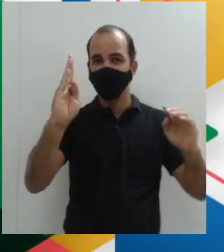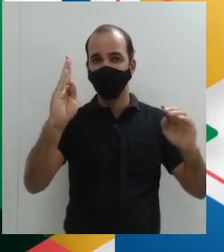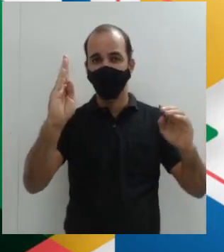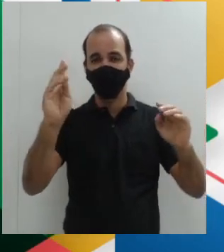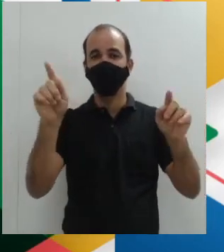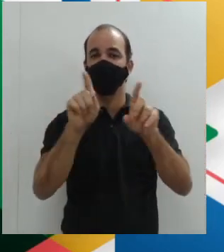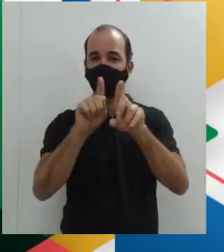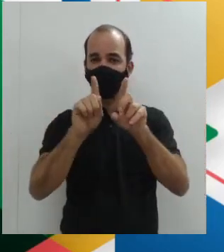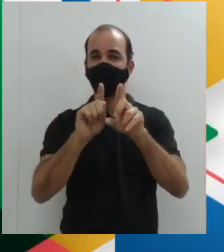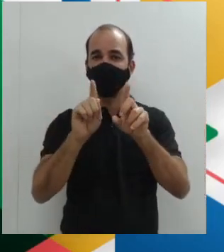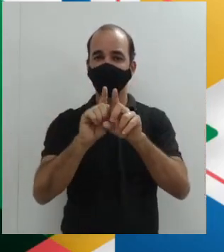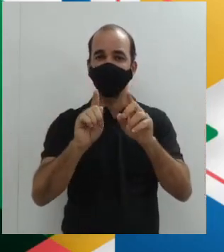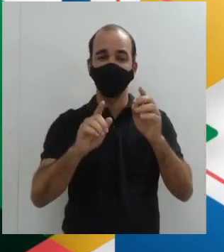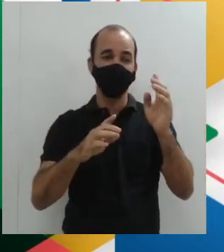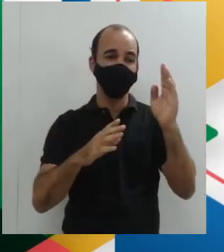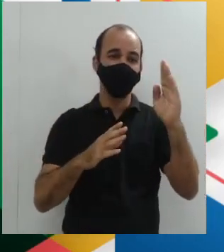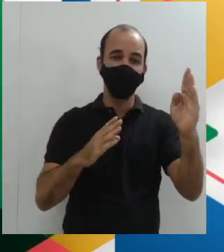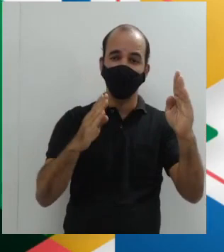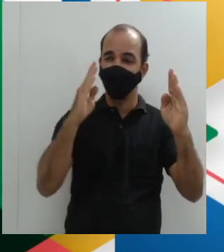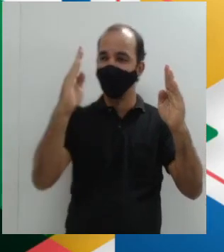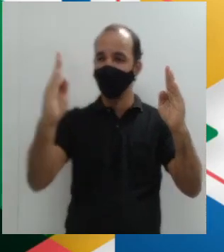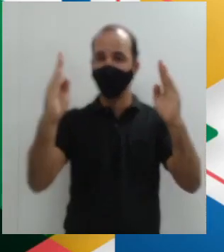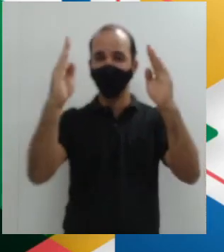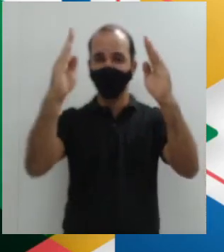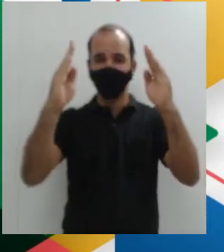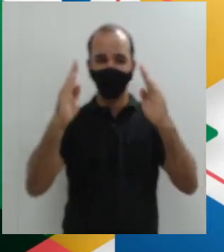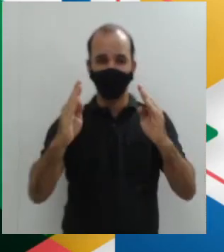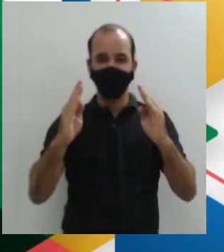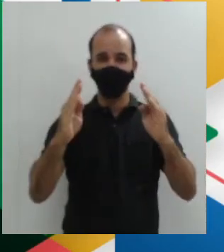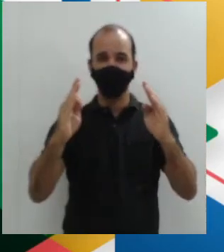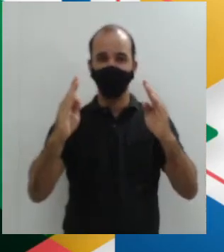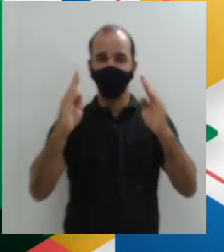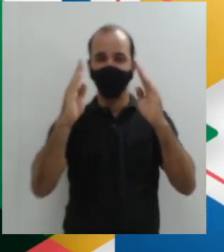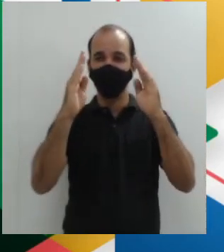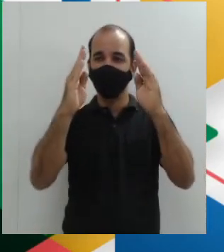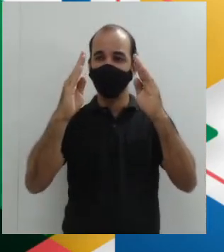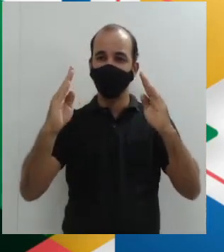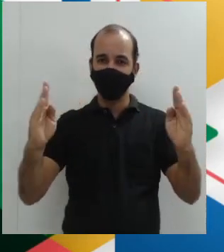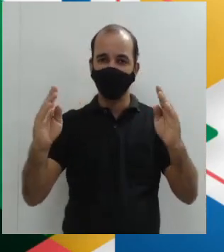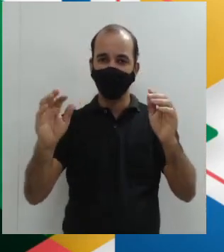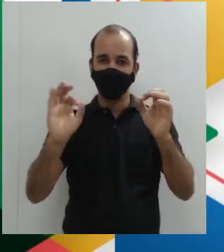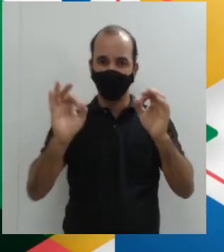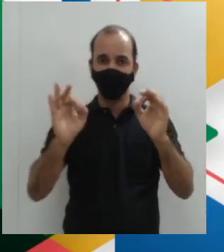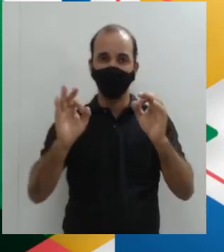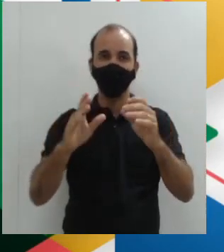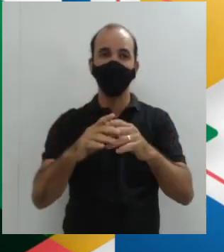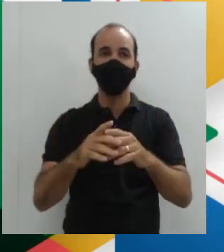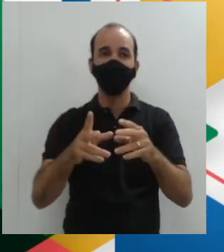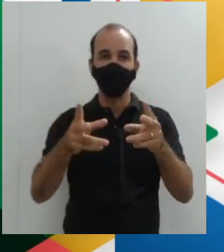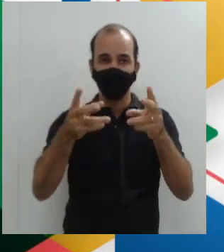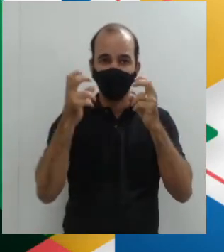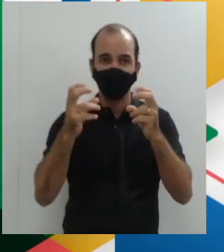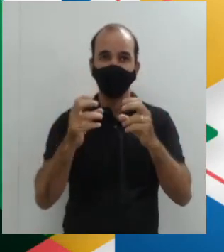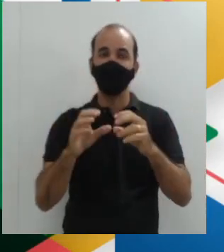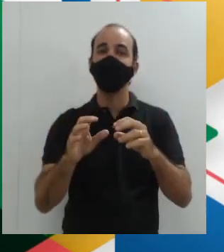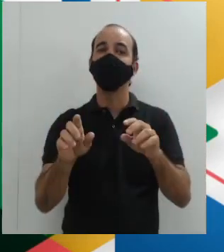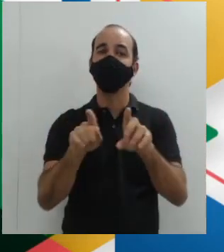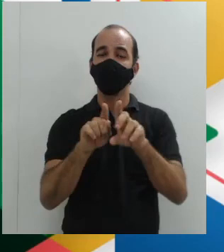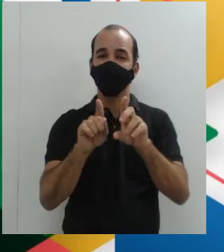aresta lá do outro lado nosso, beleza? Então, assim a gente vai pensando nessa planificação. Observe que eu tenho agora a aresta C, que é